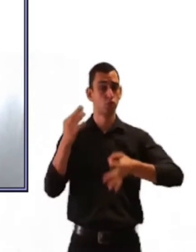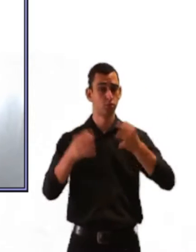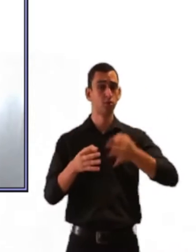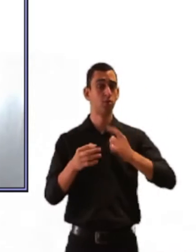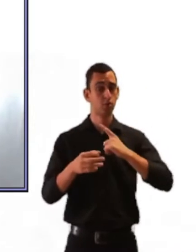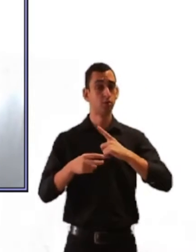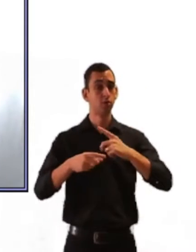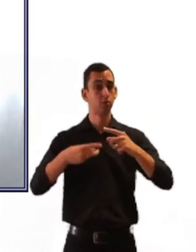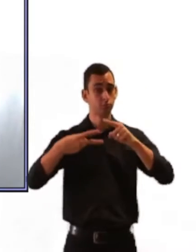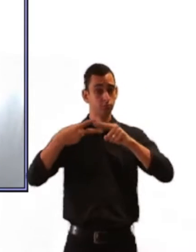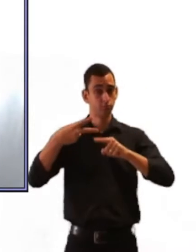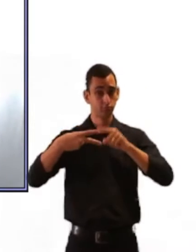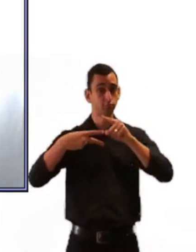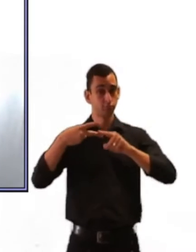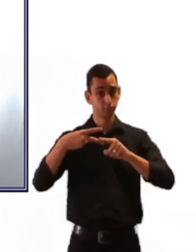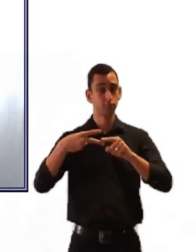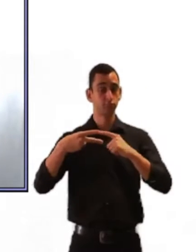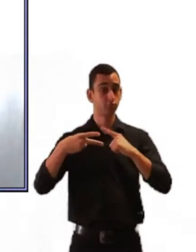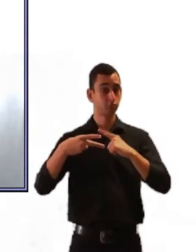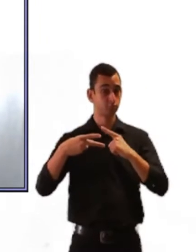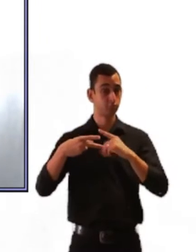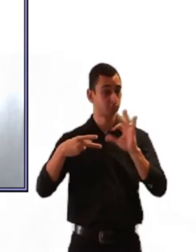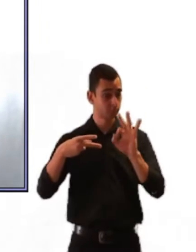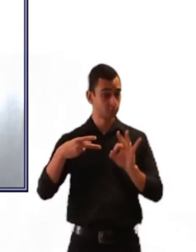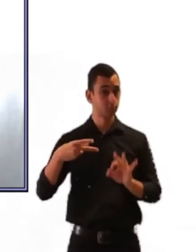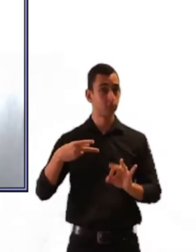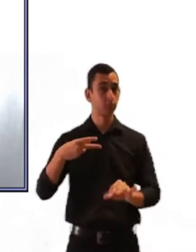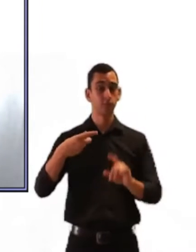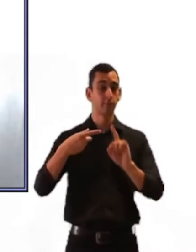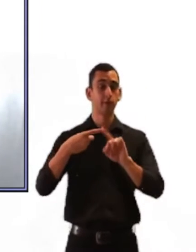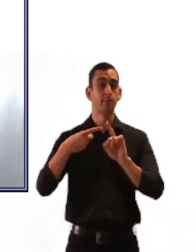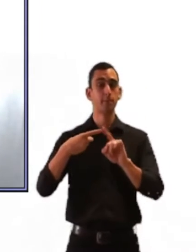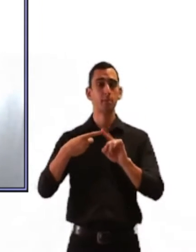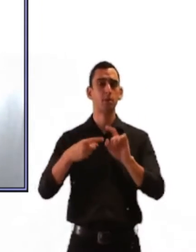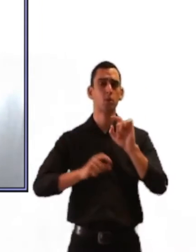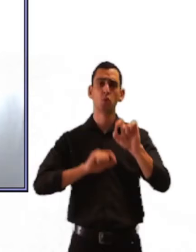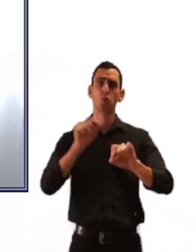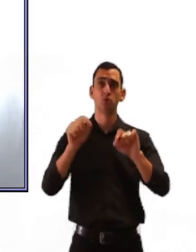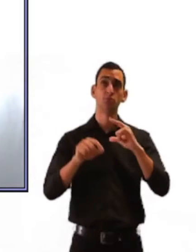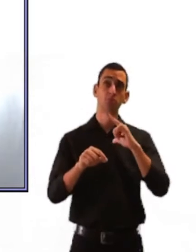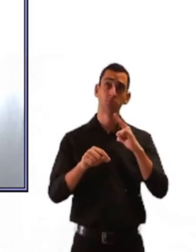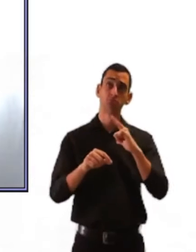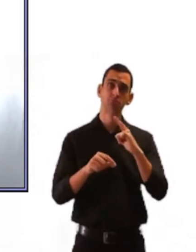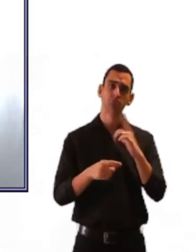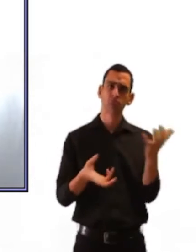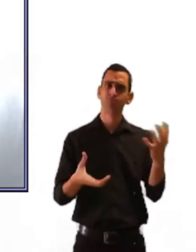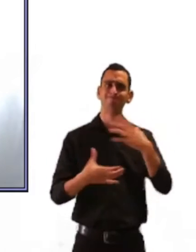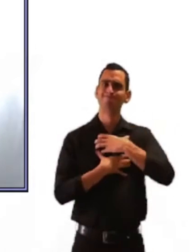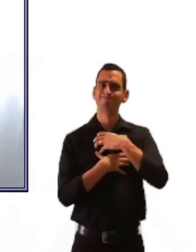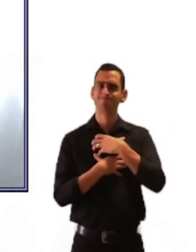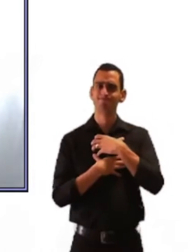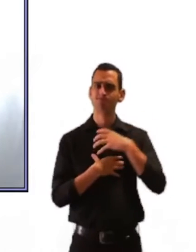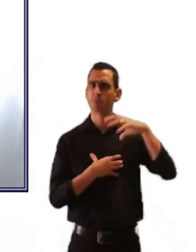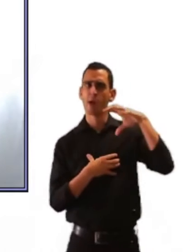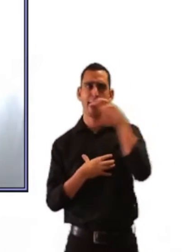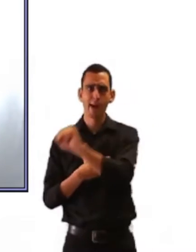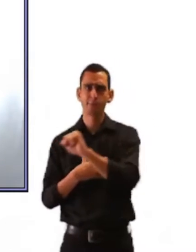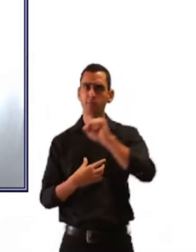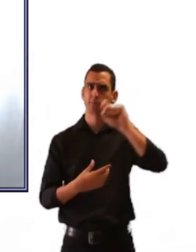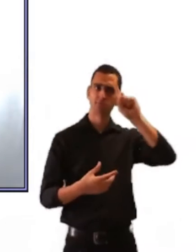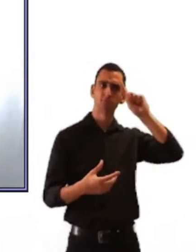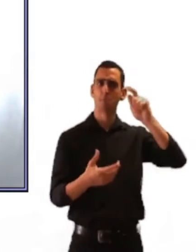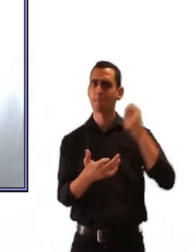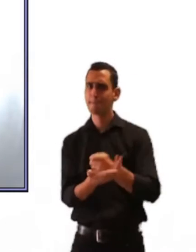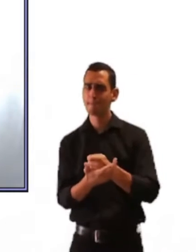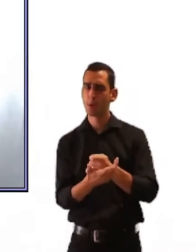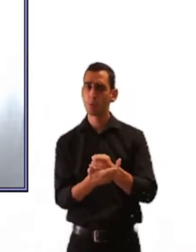Existem duas formas de tomar decisão judicial. Existe uma forma intuitiva, que é a forma rápida, em que o juiz